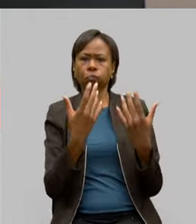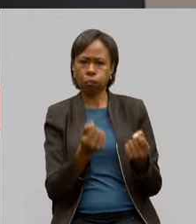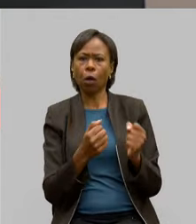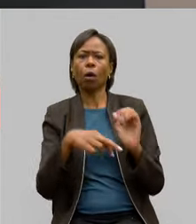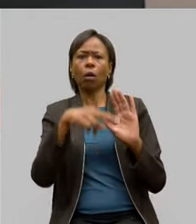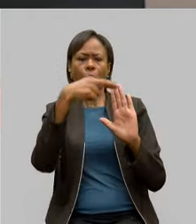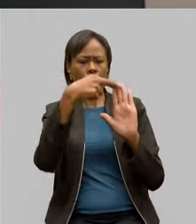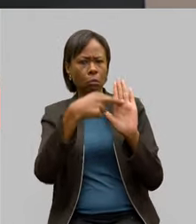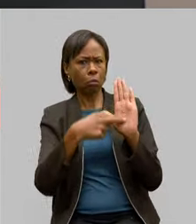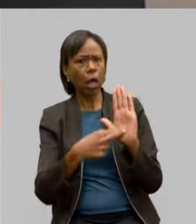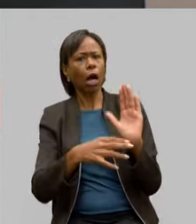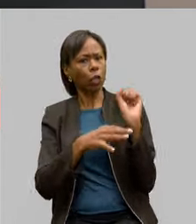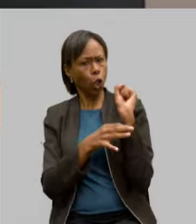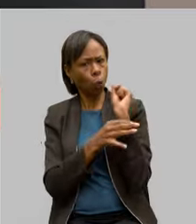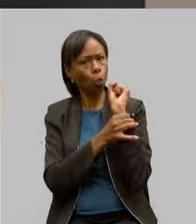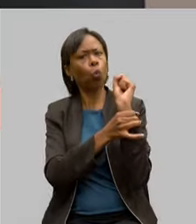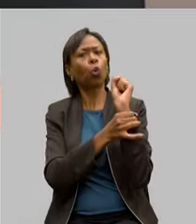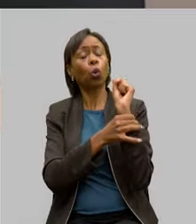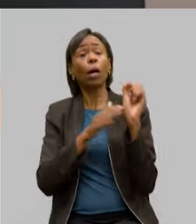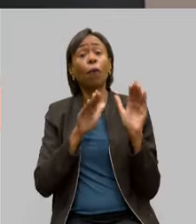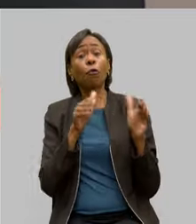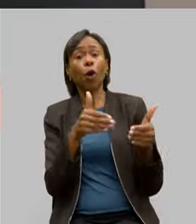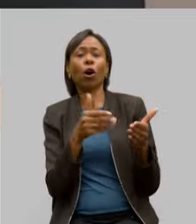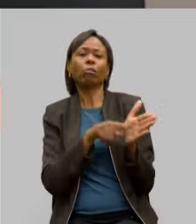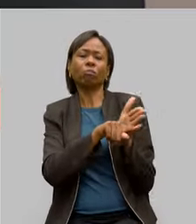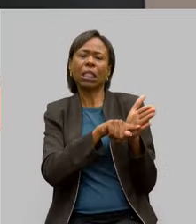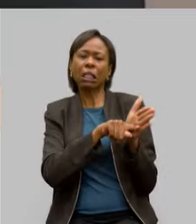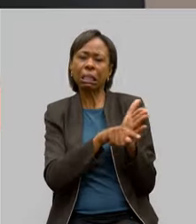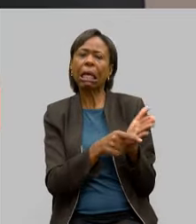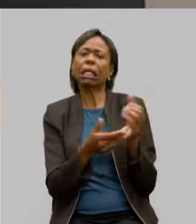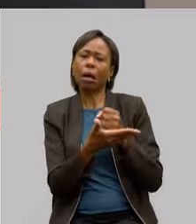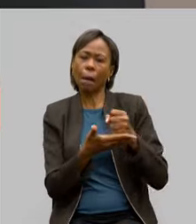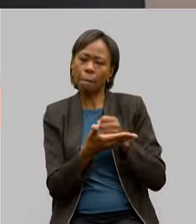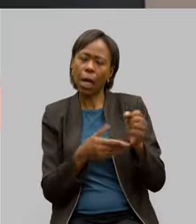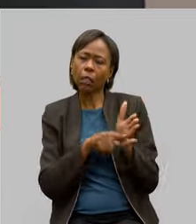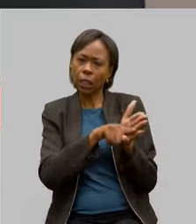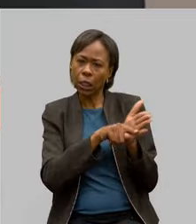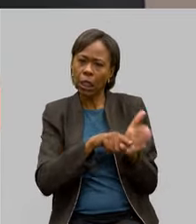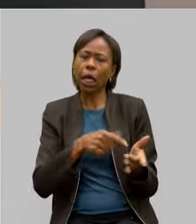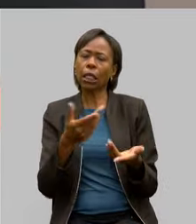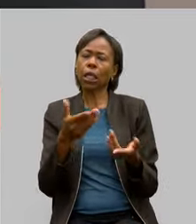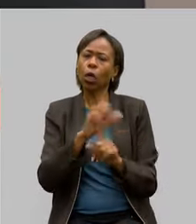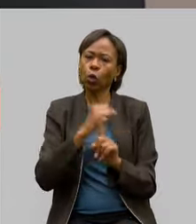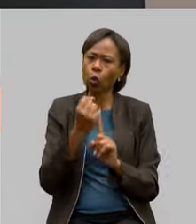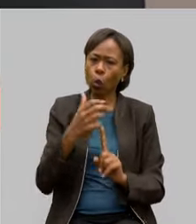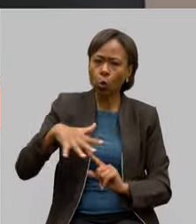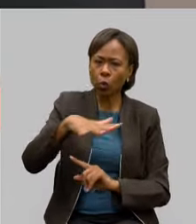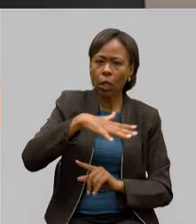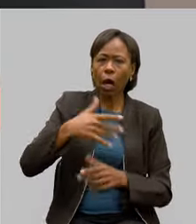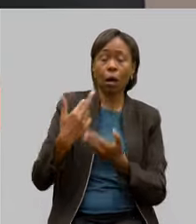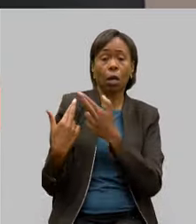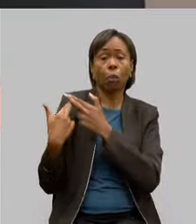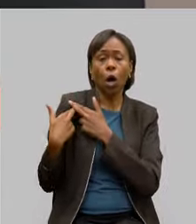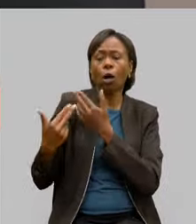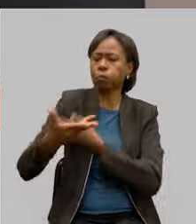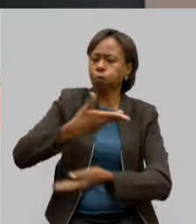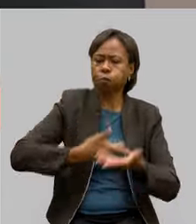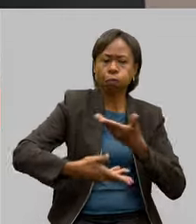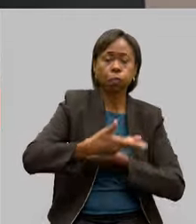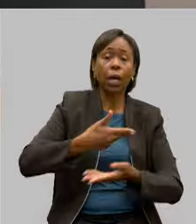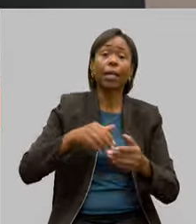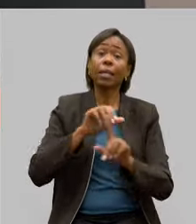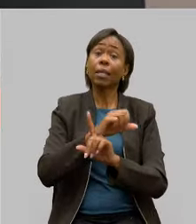baseado na na ciência na pesquisa na participação social na responsabilidade compartilhada entre a